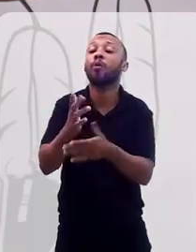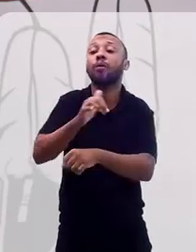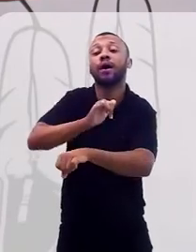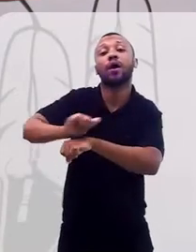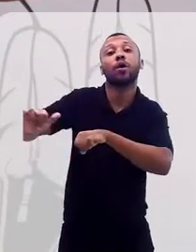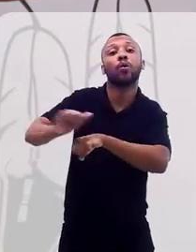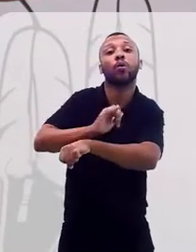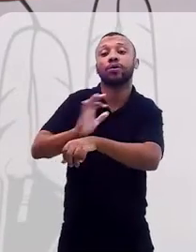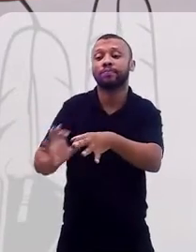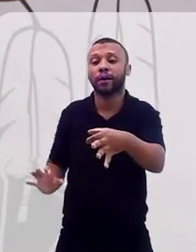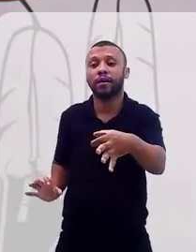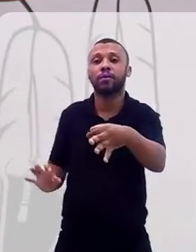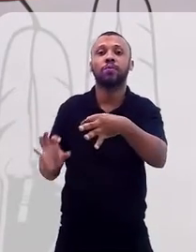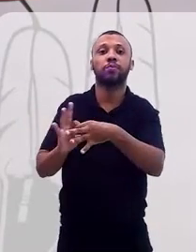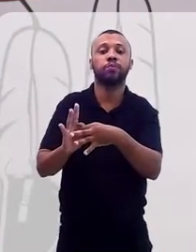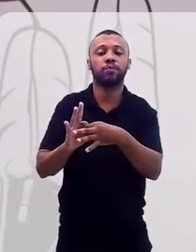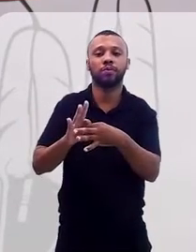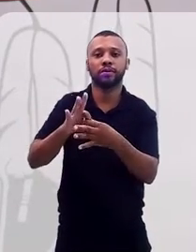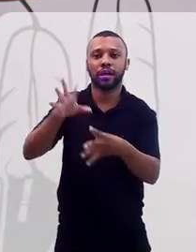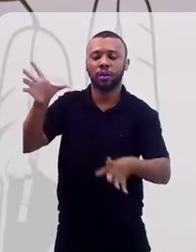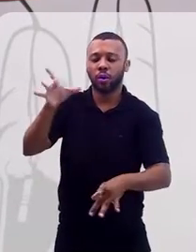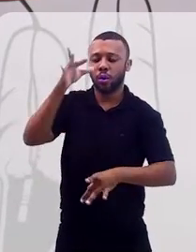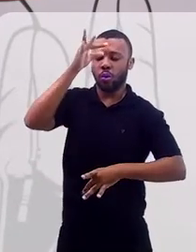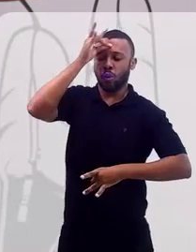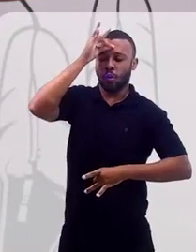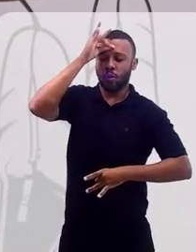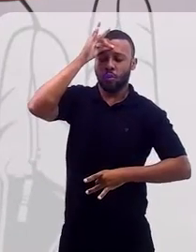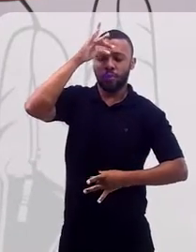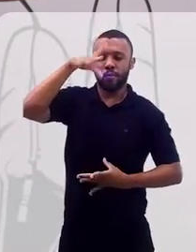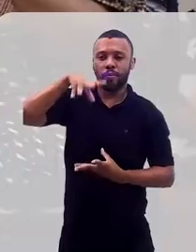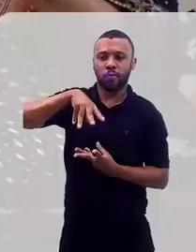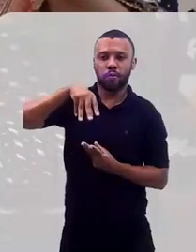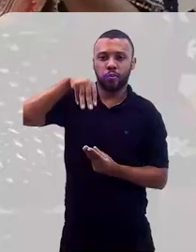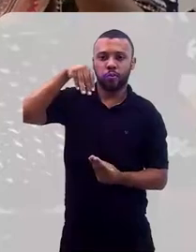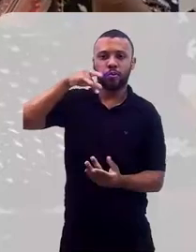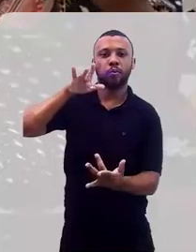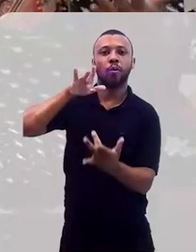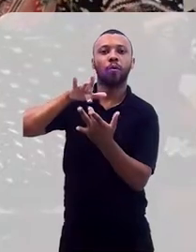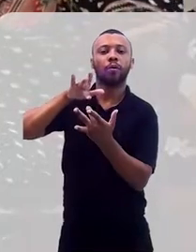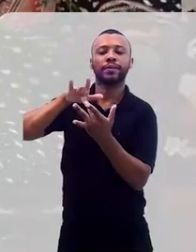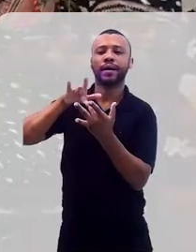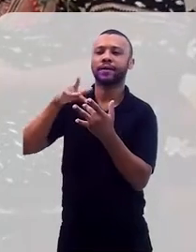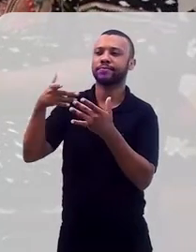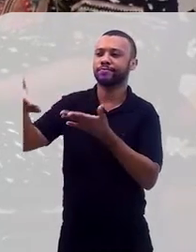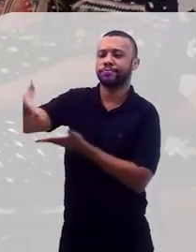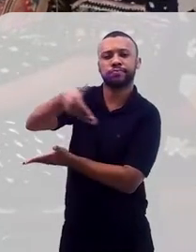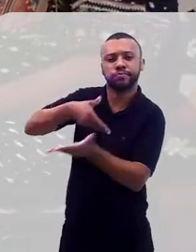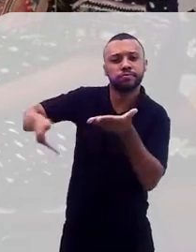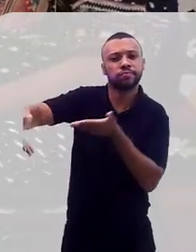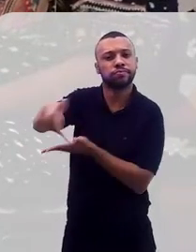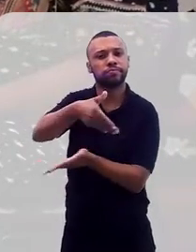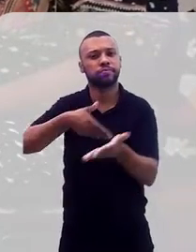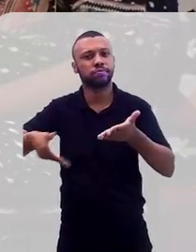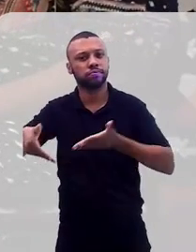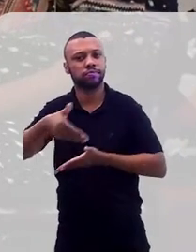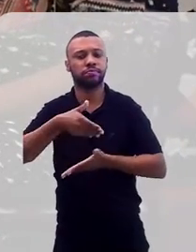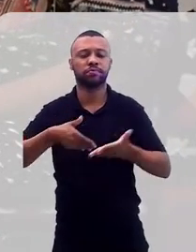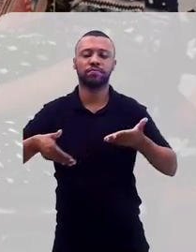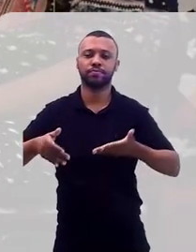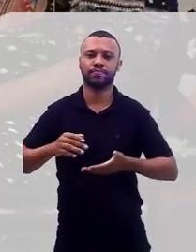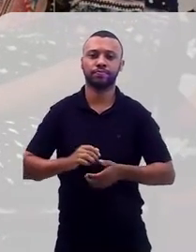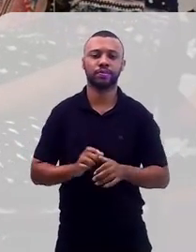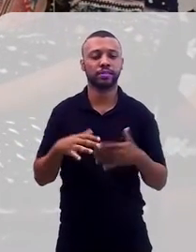alguma coisa algum veículo para você entrar num Êxtase para que você possa entrar em contato com os espíritos